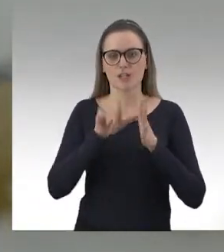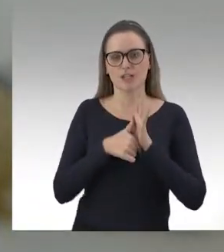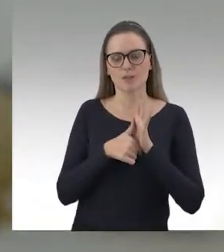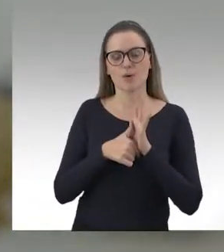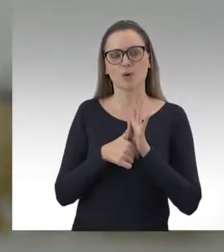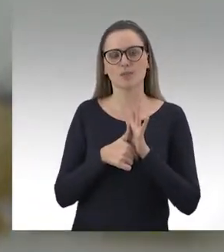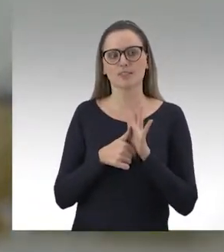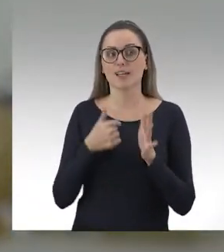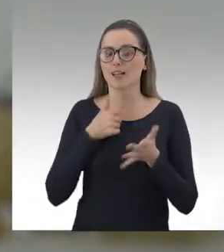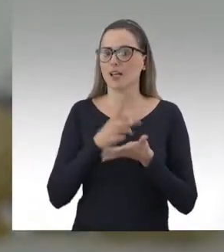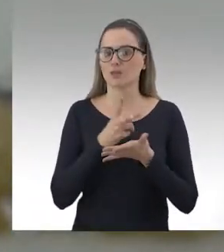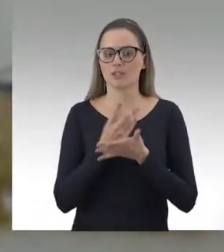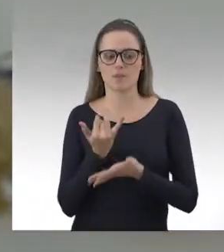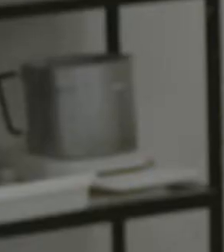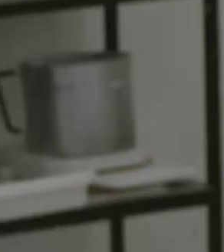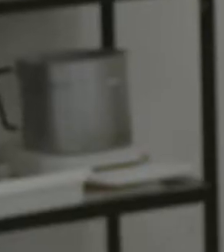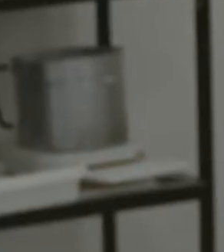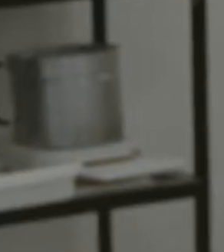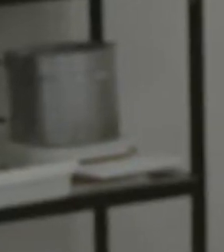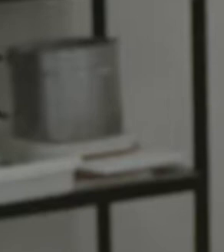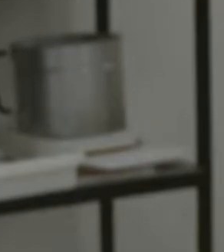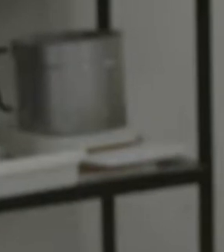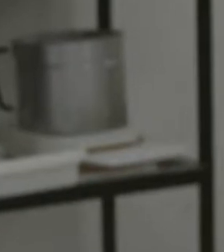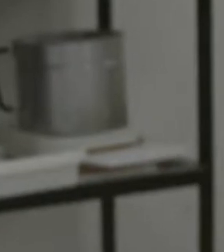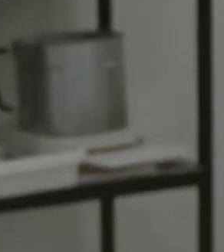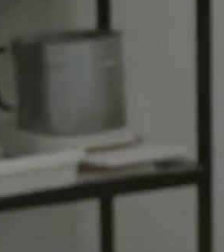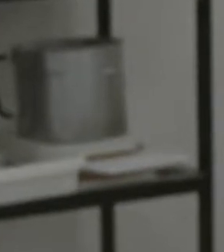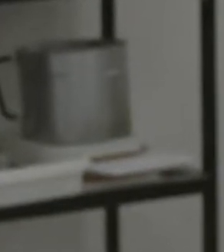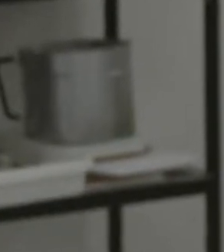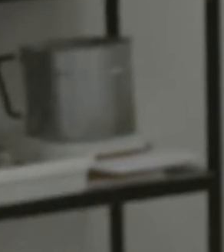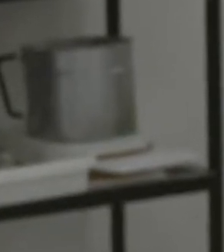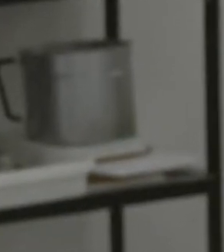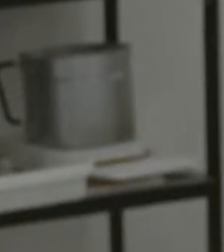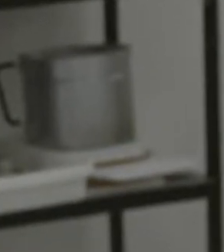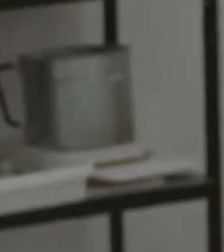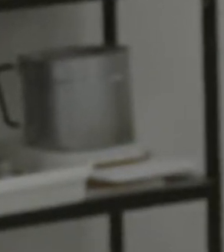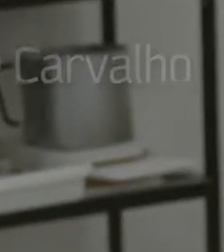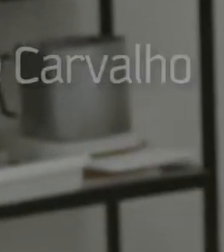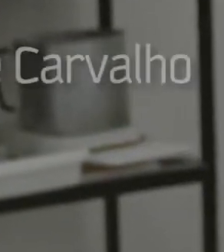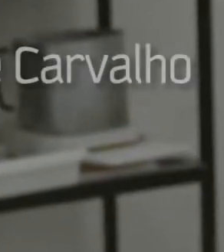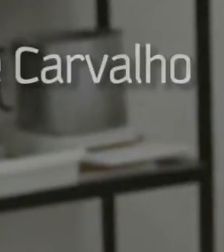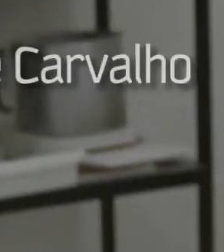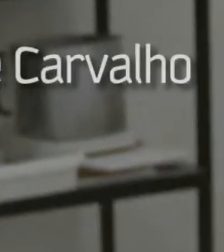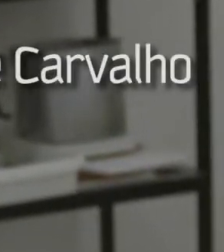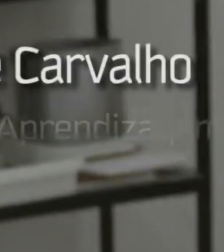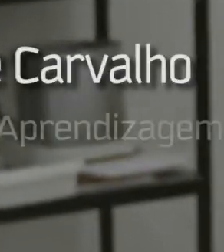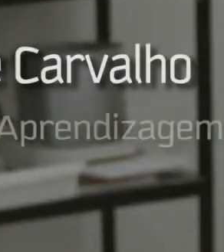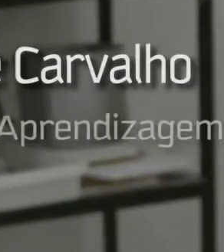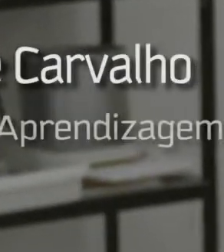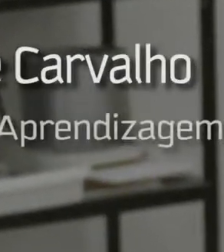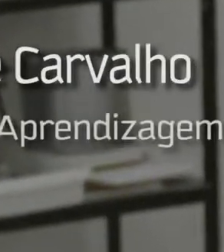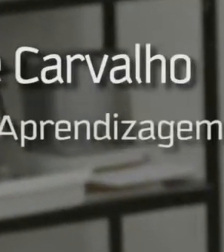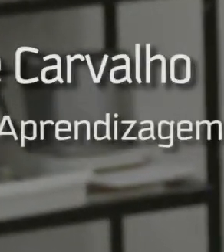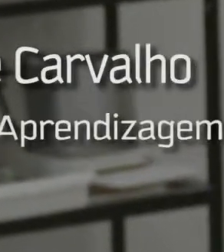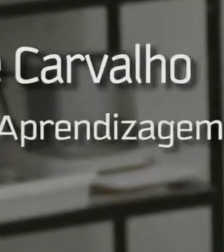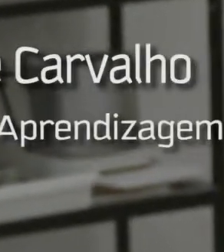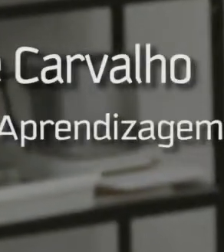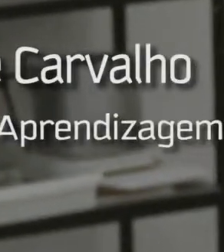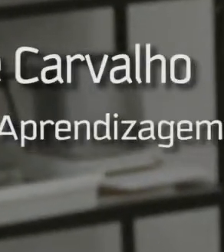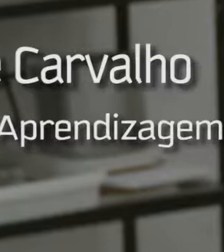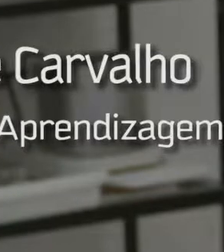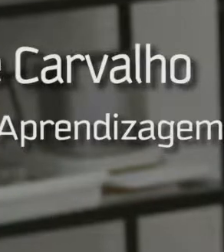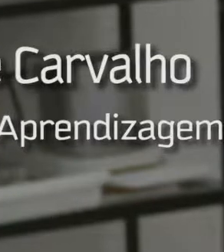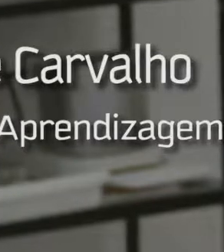coisa eu sempre digo para eles, mesmo que não sejam isso que vocês queiram da vida de você ser um cozinheiro, né, ou trabalhar com isso, mas